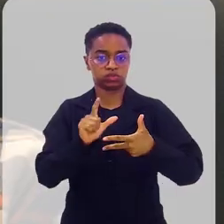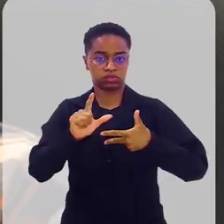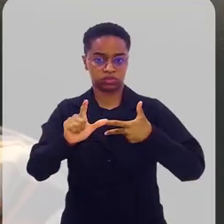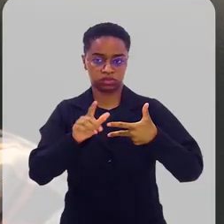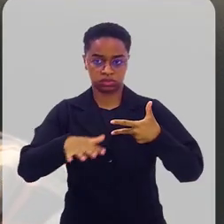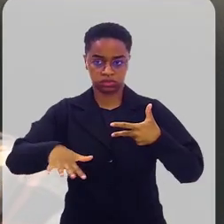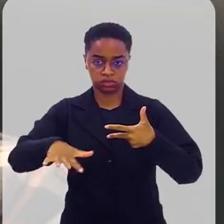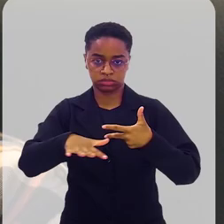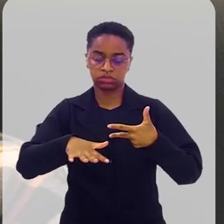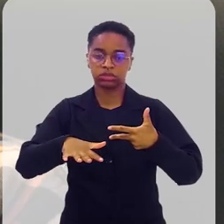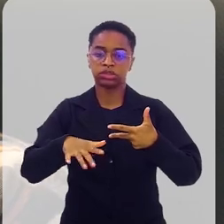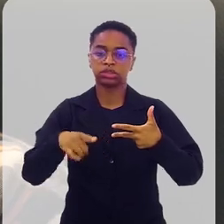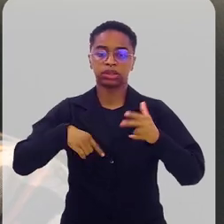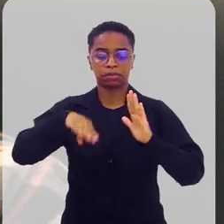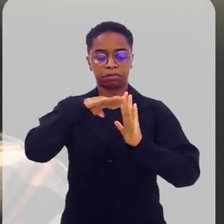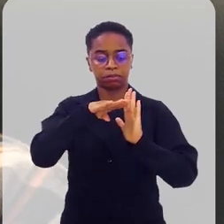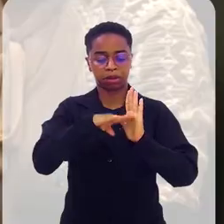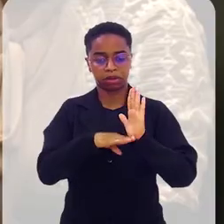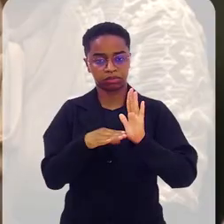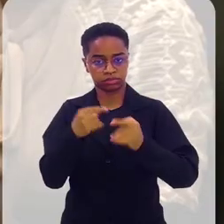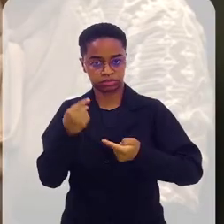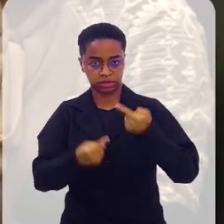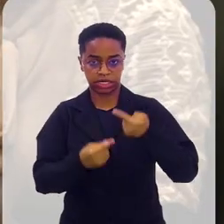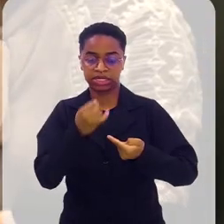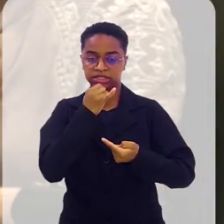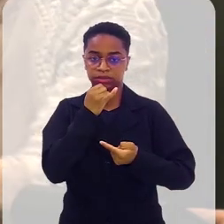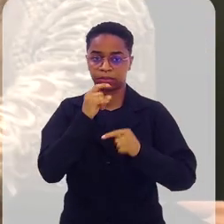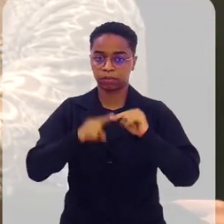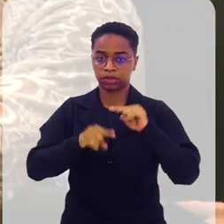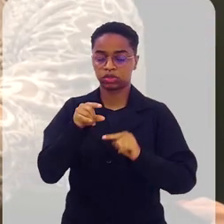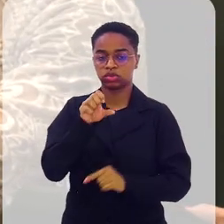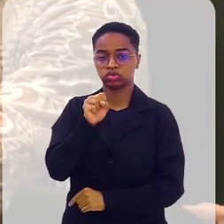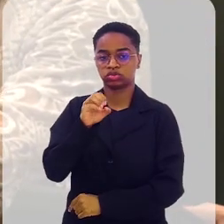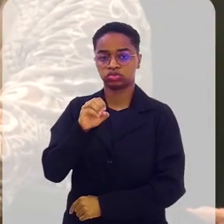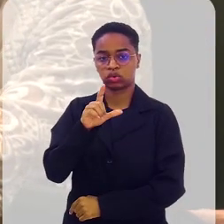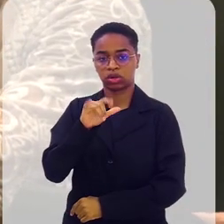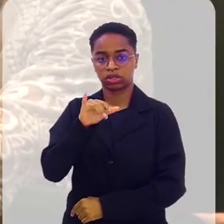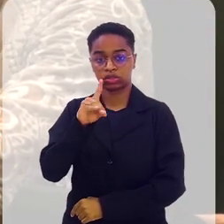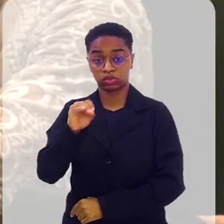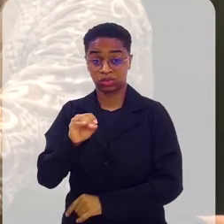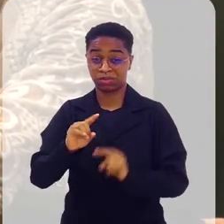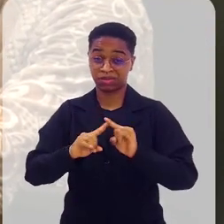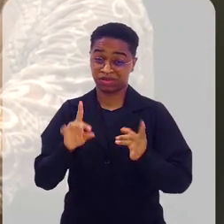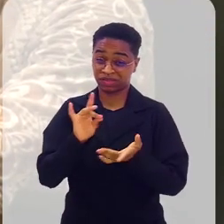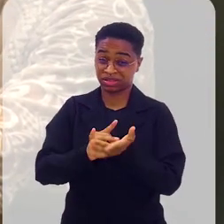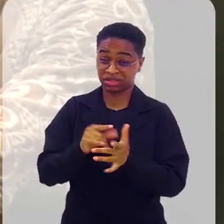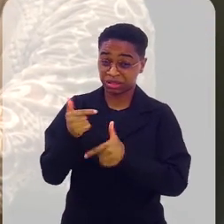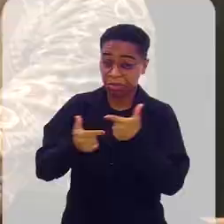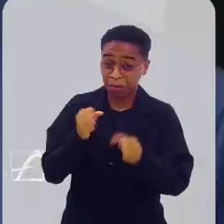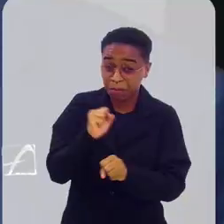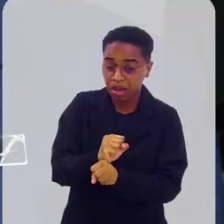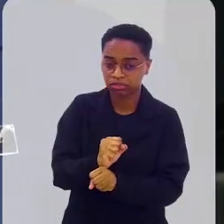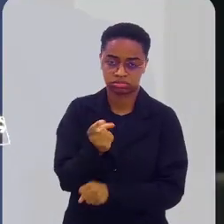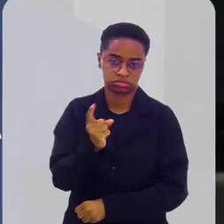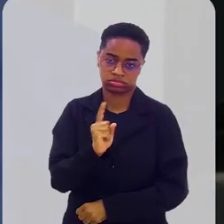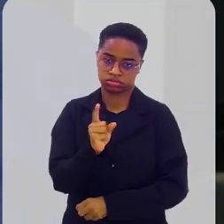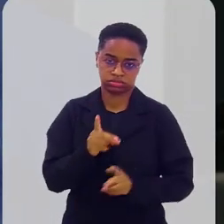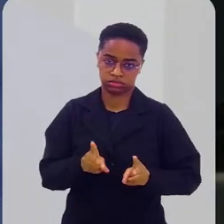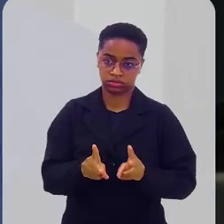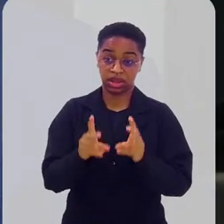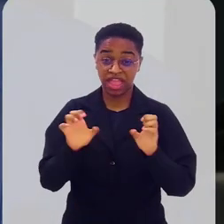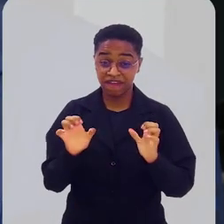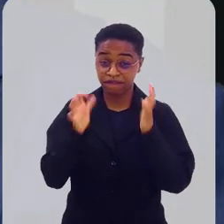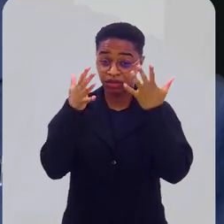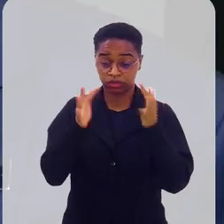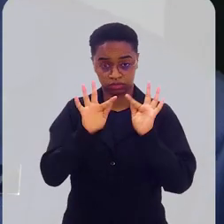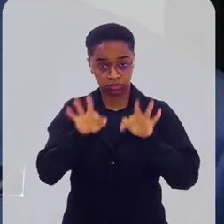legislativo, importantes pautas como essa dos resíduos sólidos. Mas esse trabalho não para por aí. O evento acabou,